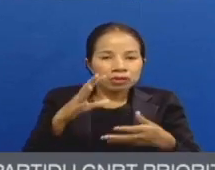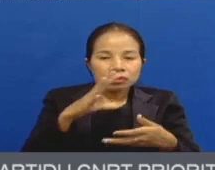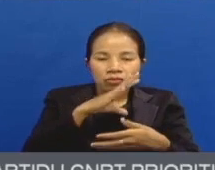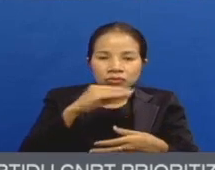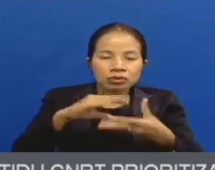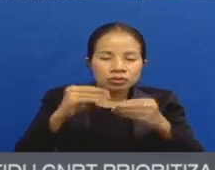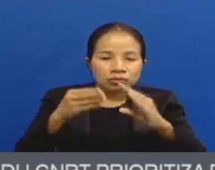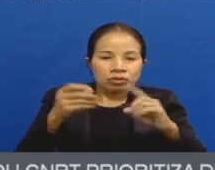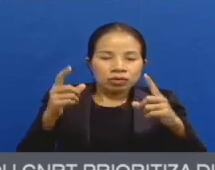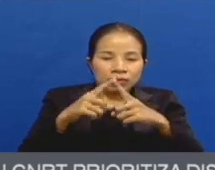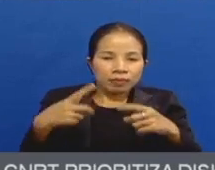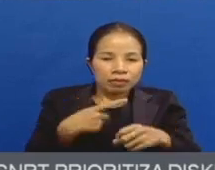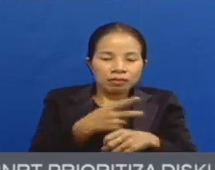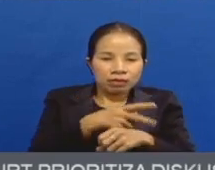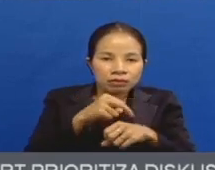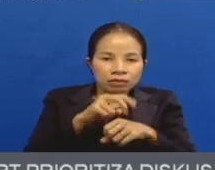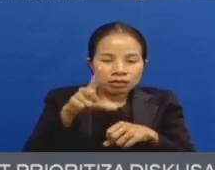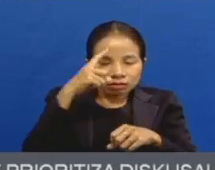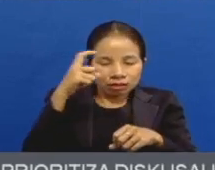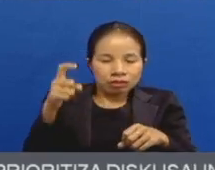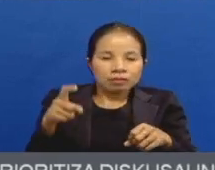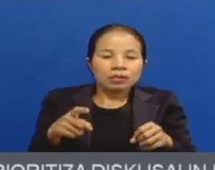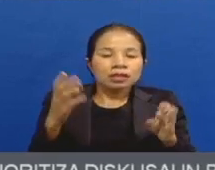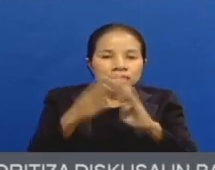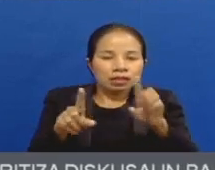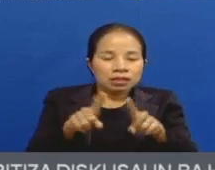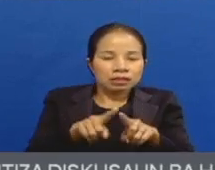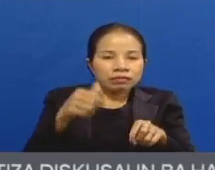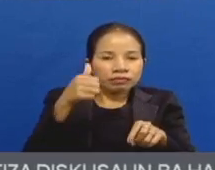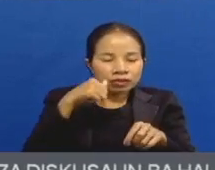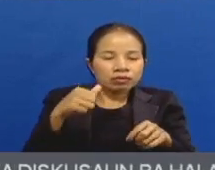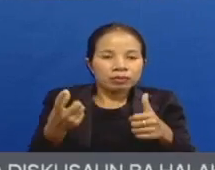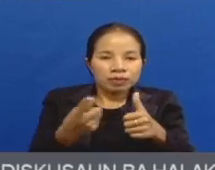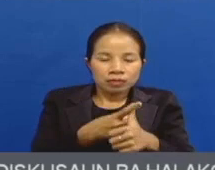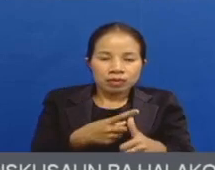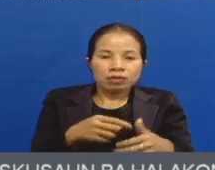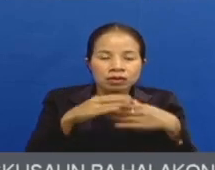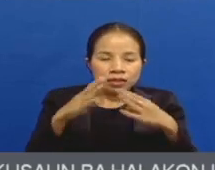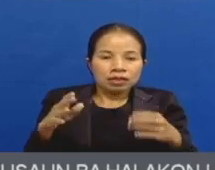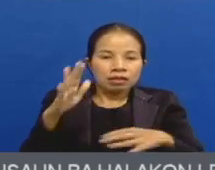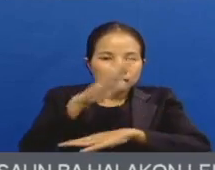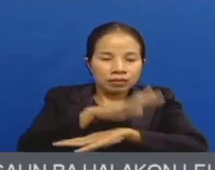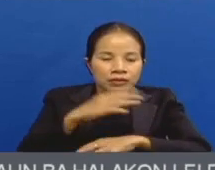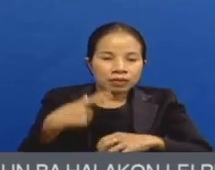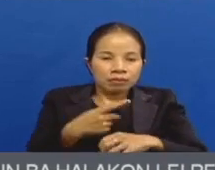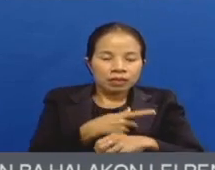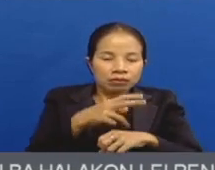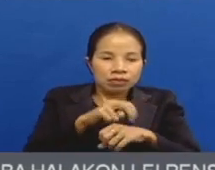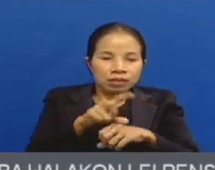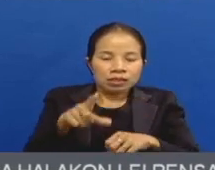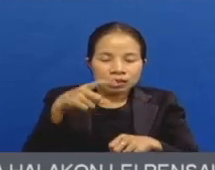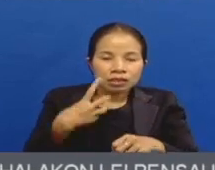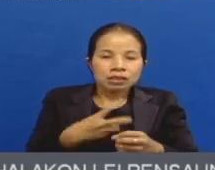iha parlamento nasional tamba saya nesan veto dahulu ke lidera meja parlamento nasional tamanita se husure di veto ni